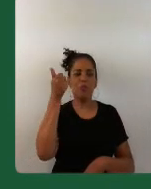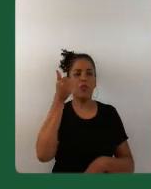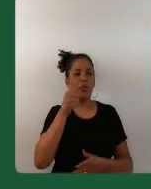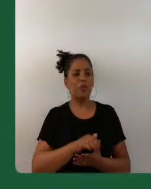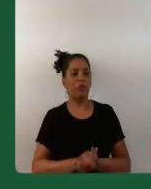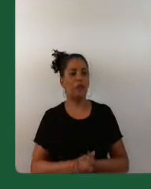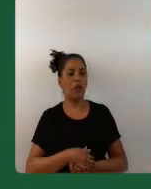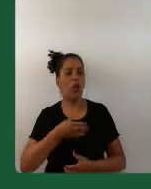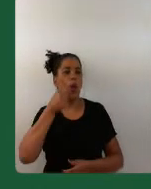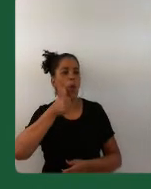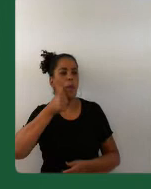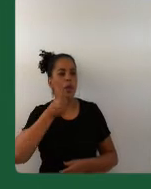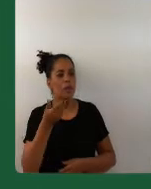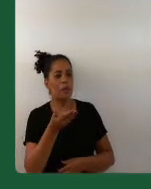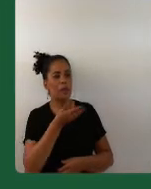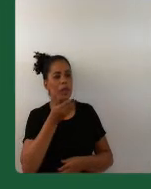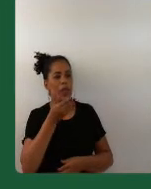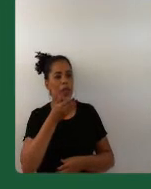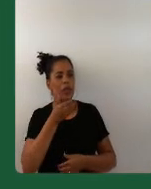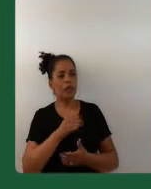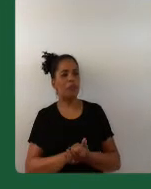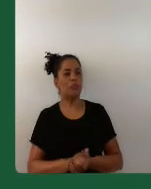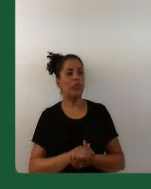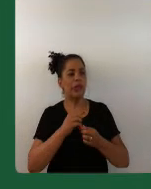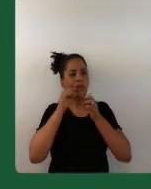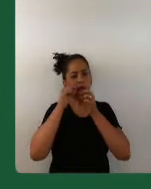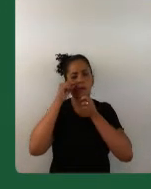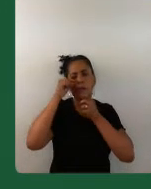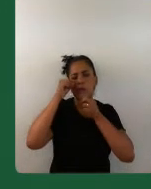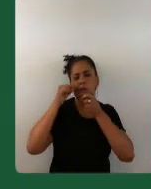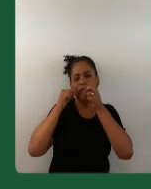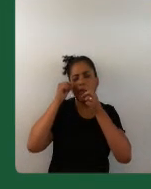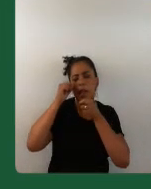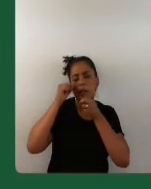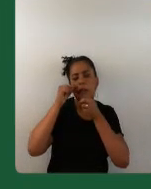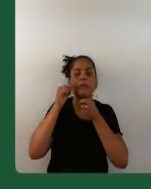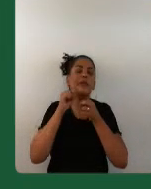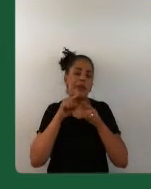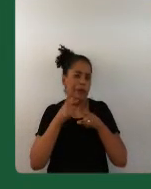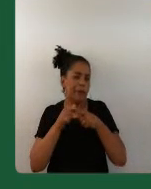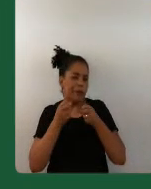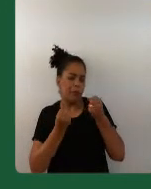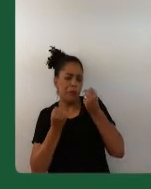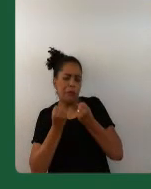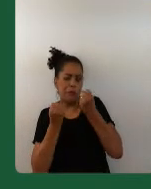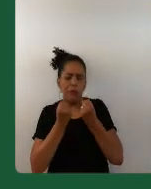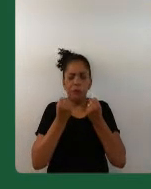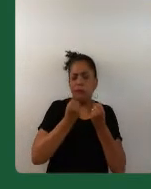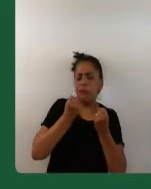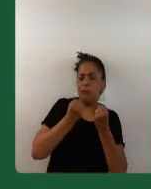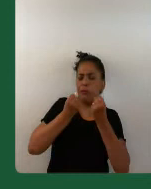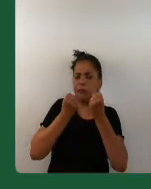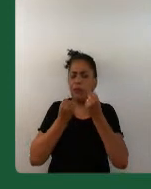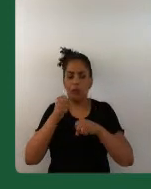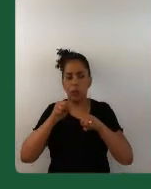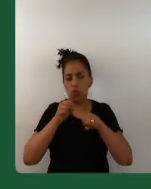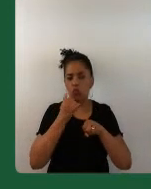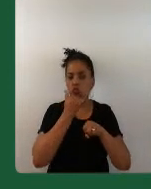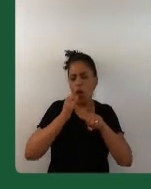que também com acidente de moto foi arrastada, que perdeu o nariz, o lábio, né, e após inúmeras cirurgias